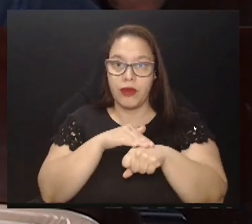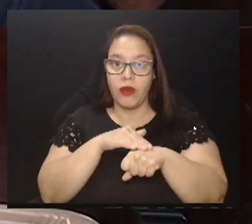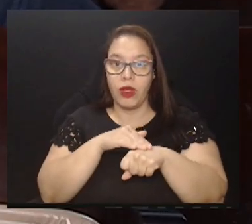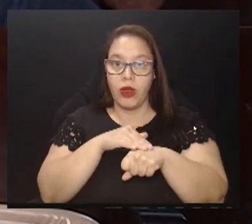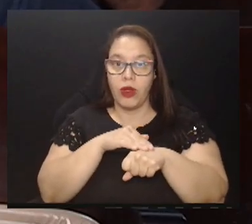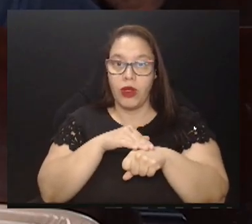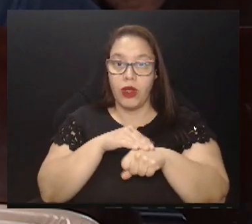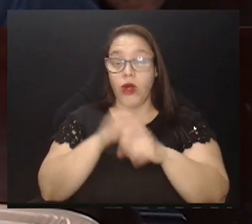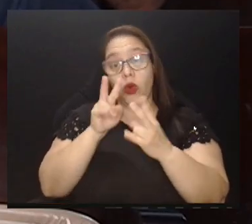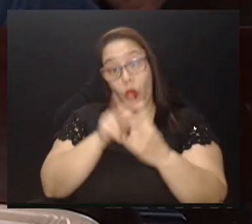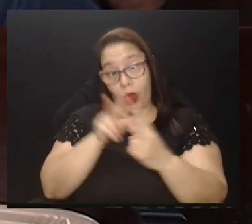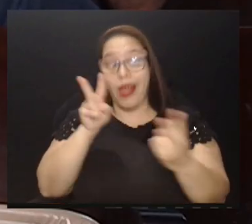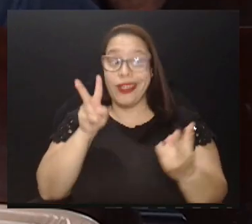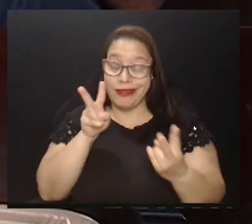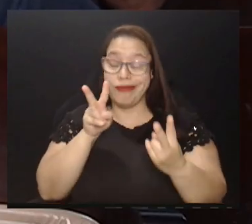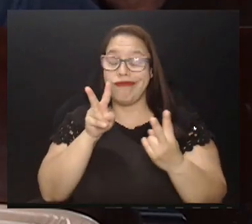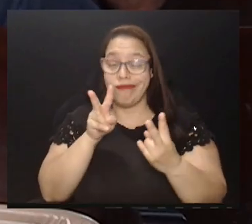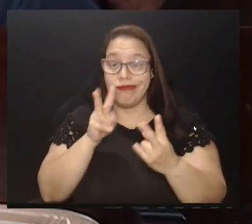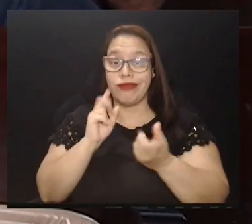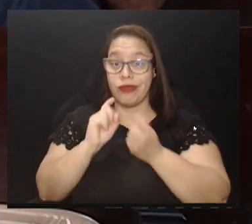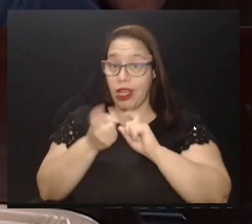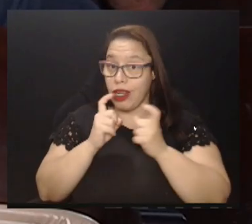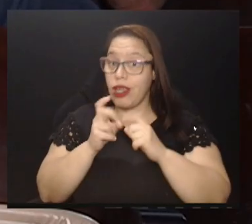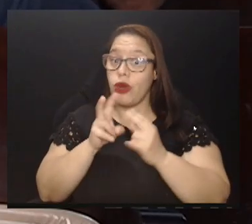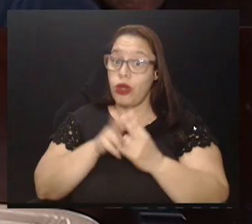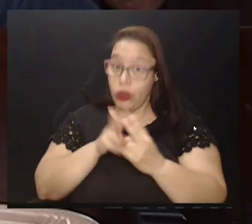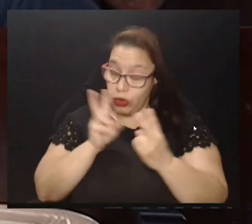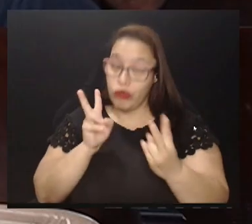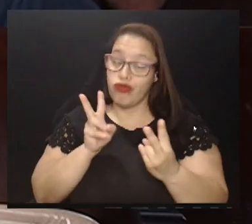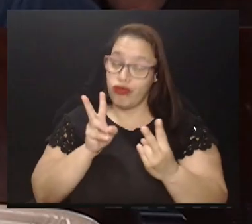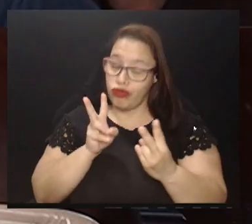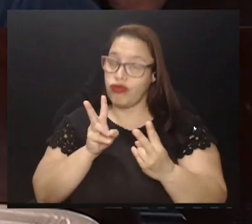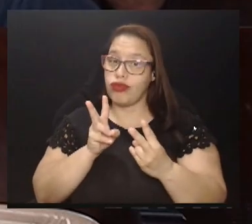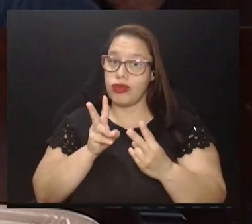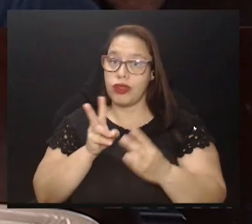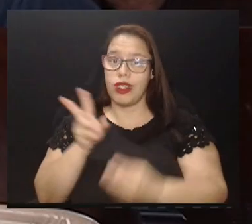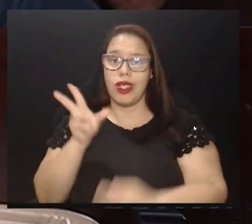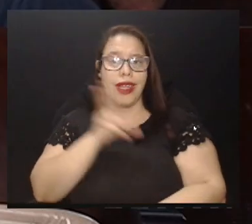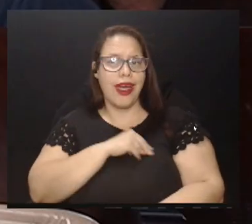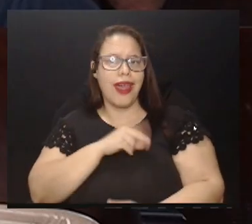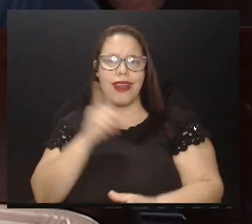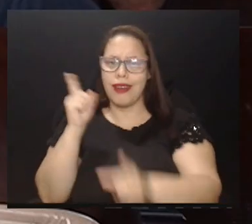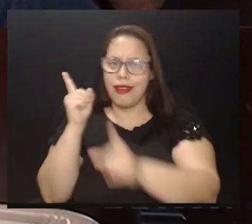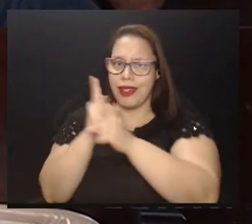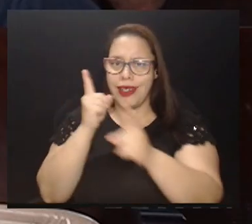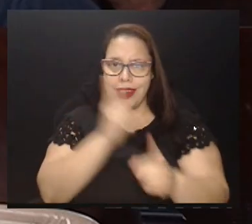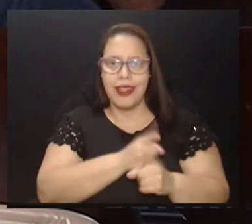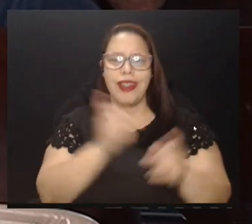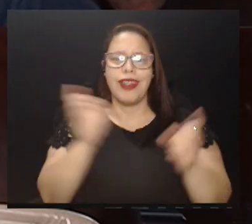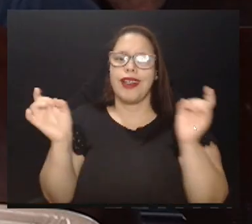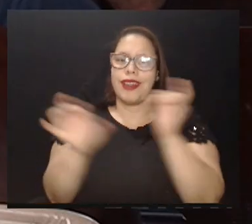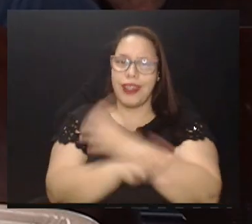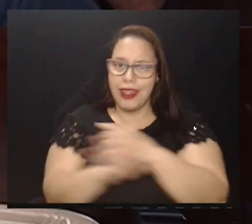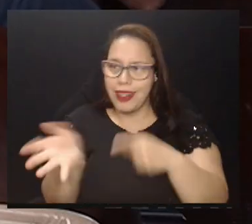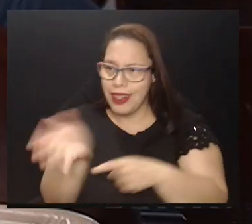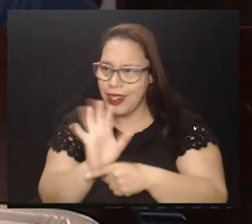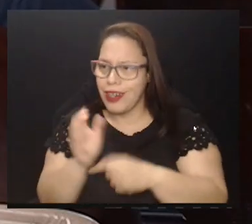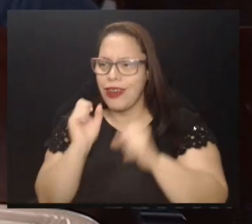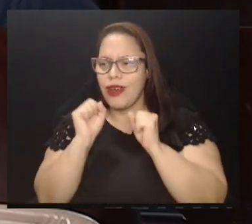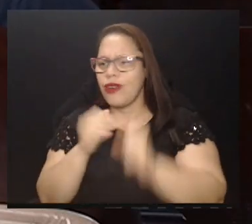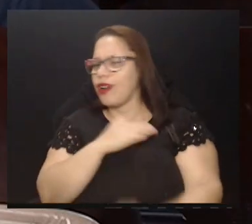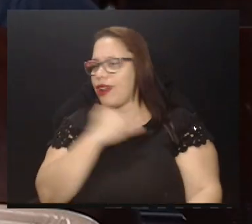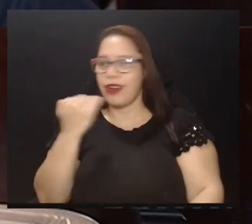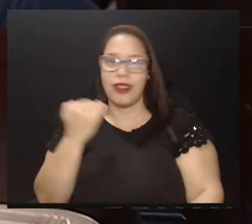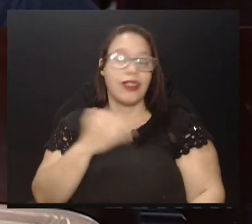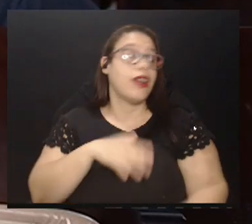Fazíamos reuniões online. E assim, elas, a gente tem que se encontrar, a gente tem que terminar esse filme, eu não quero morrer. E acabou o filme. Então, aí é que tá.